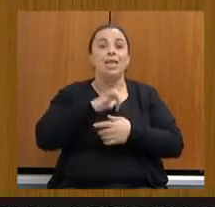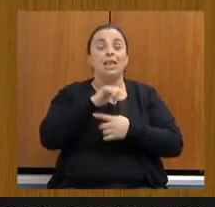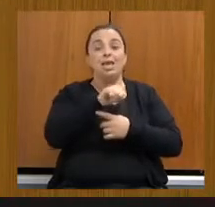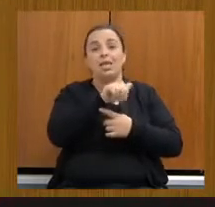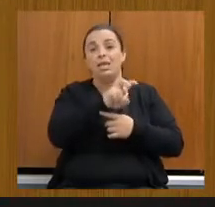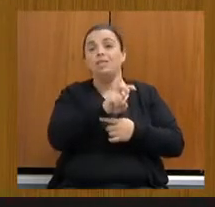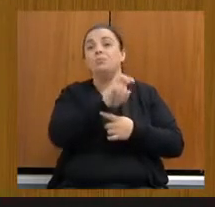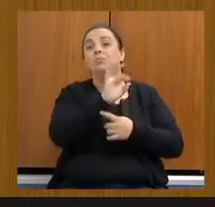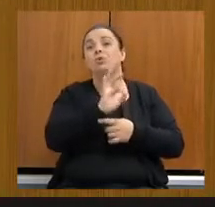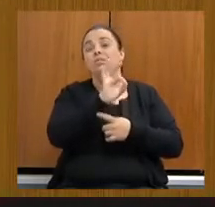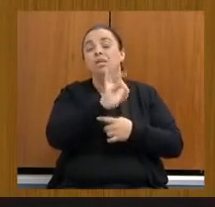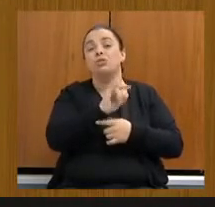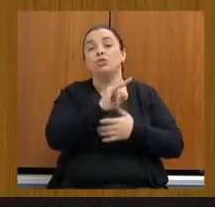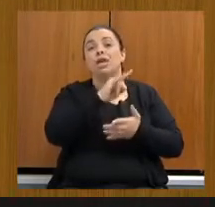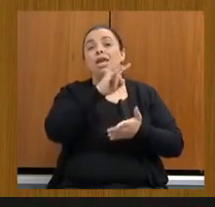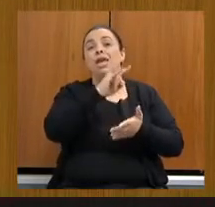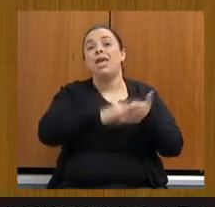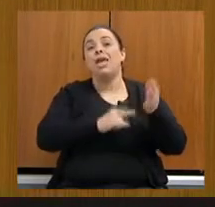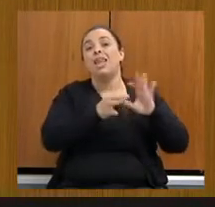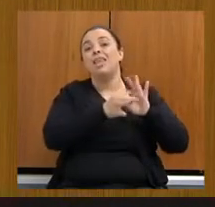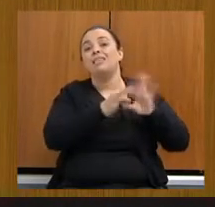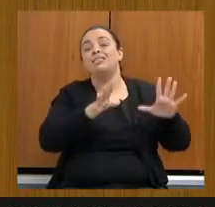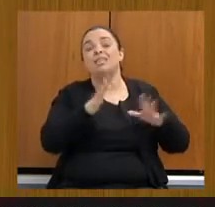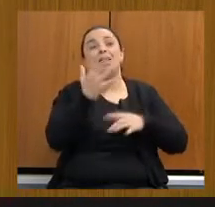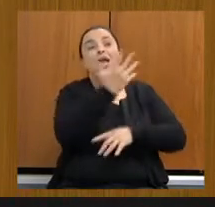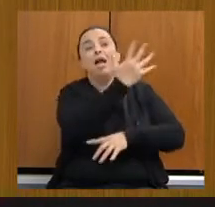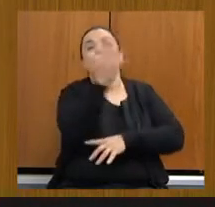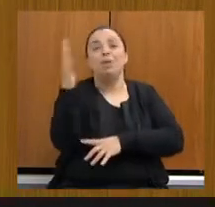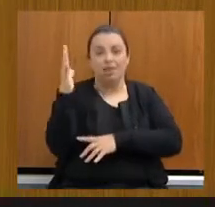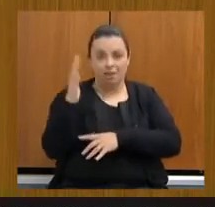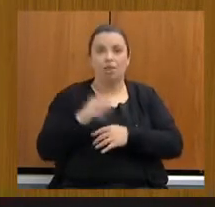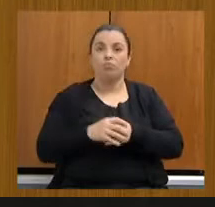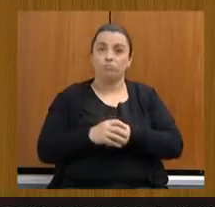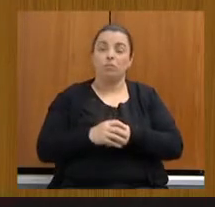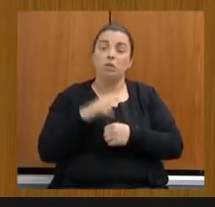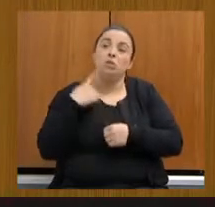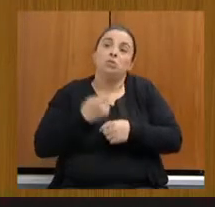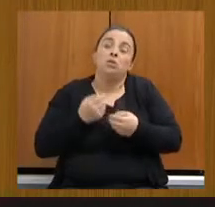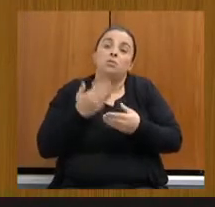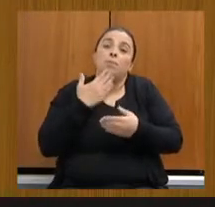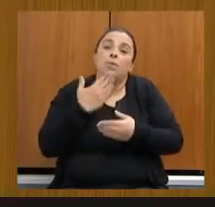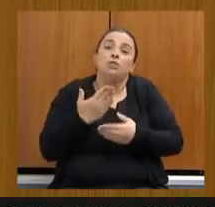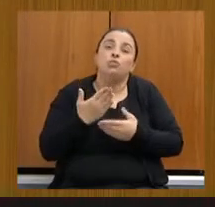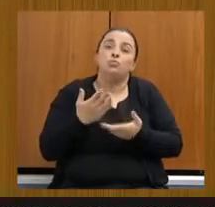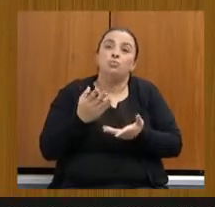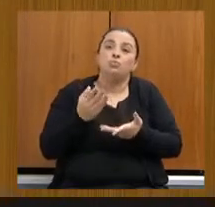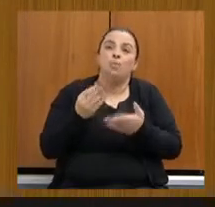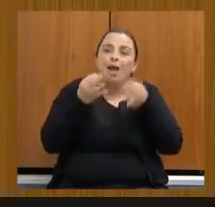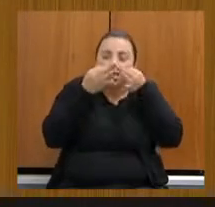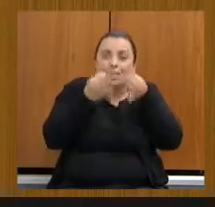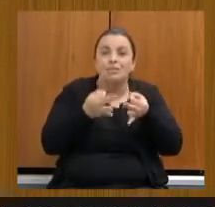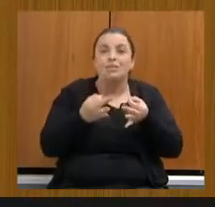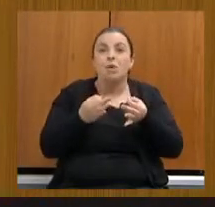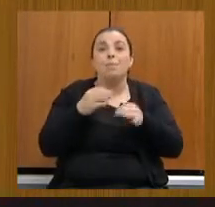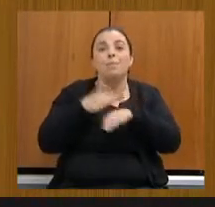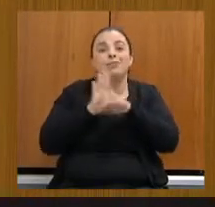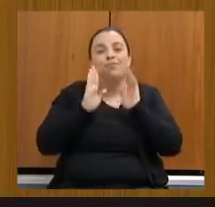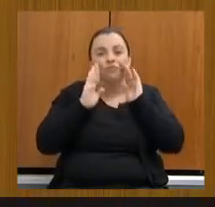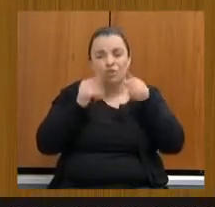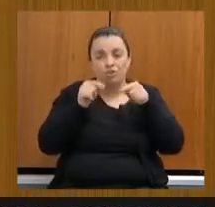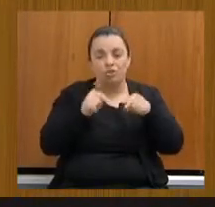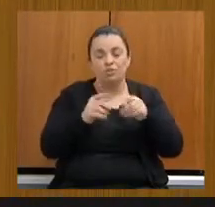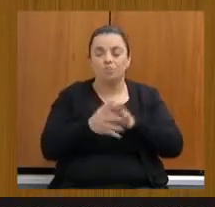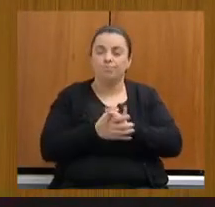ambientais elas vão pedir um cuidado uma atenção maior então começa começa as pautas eram